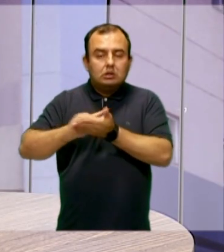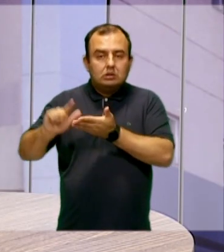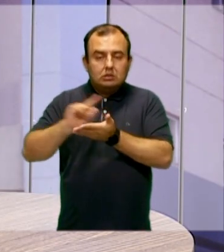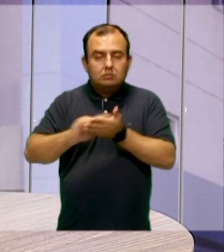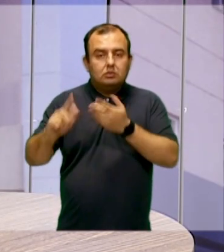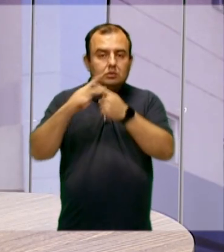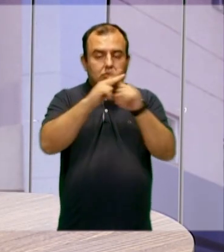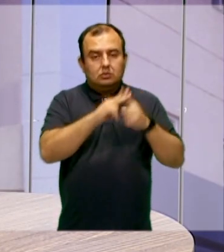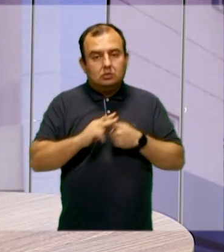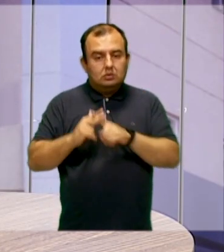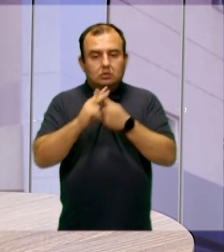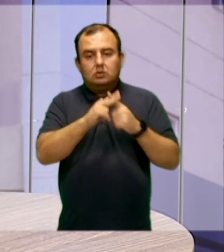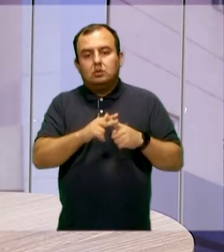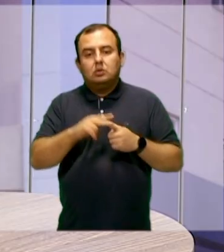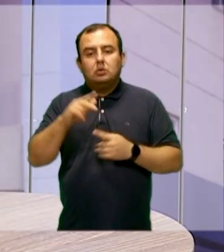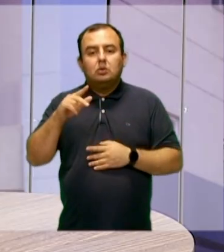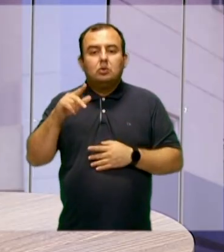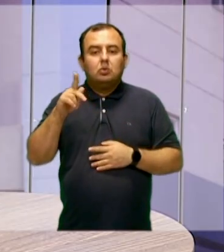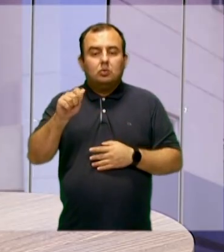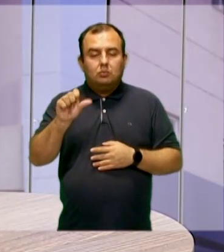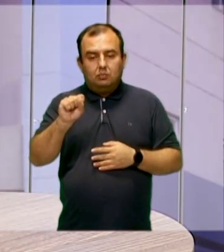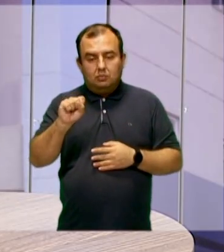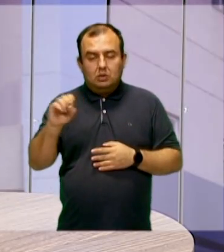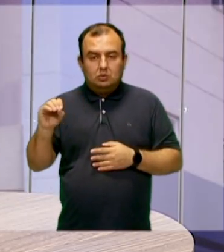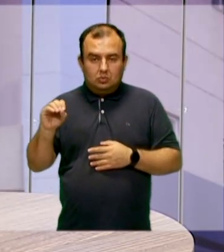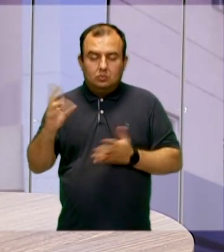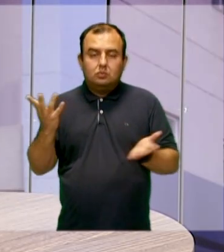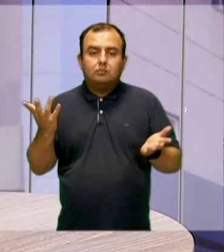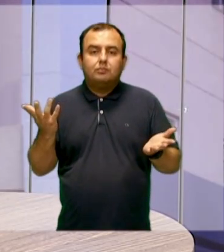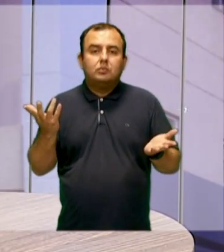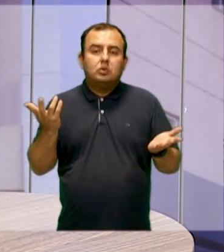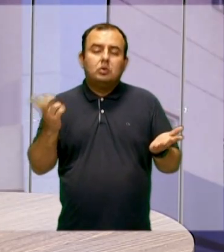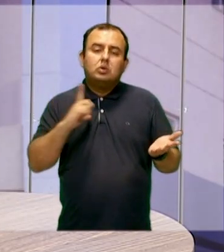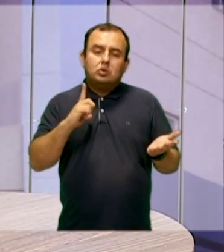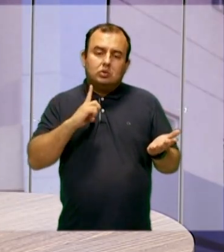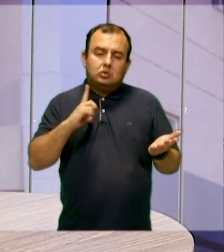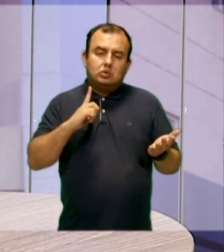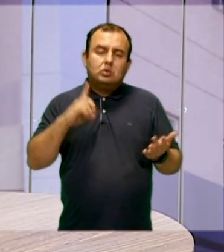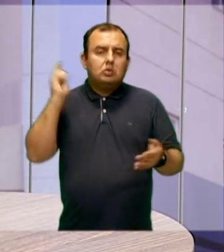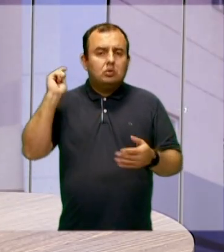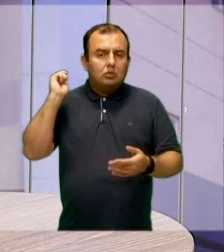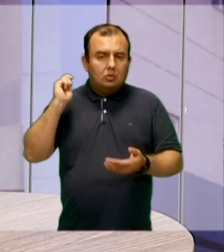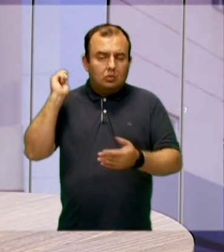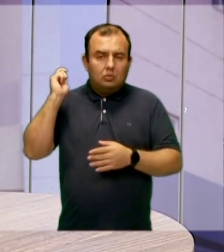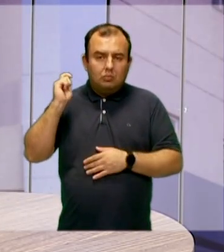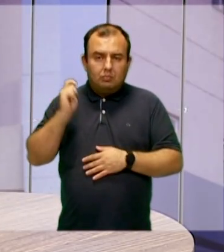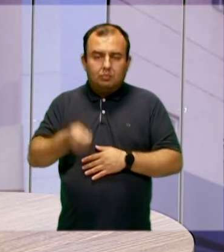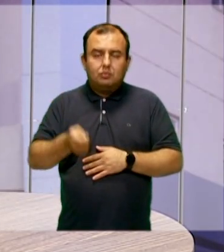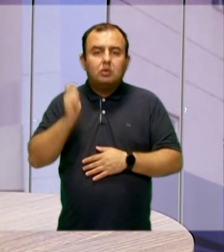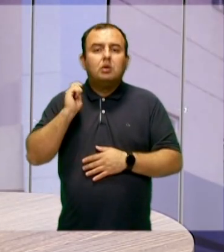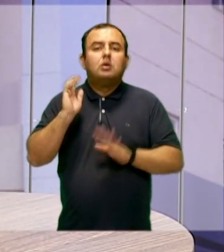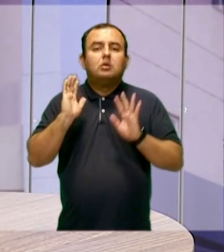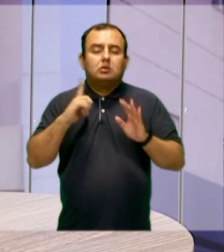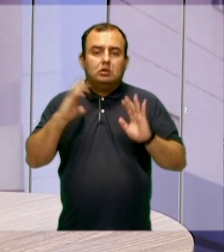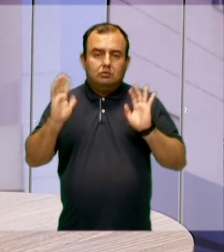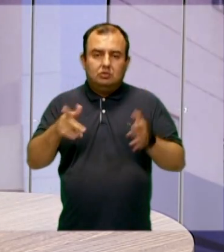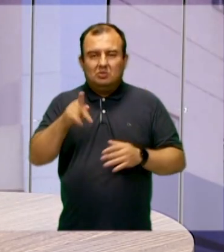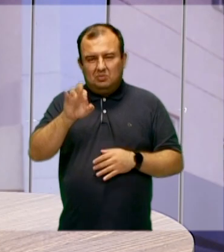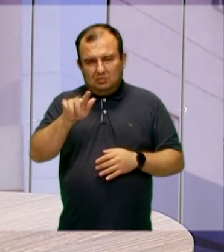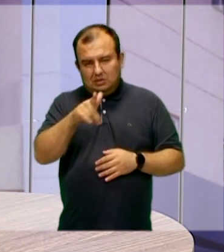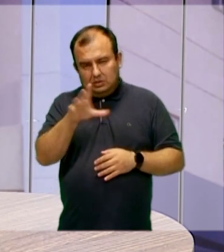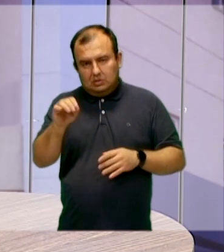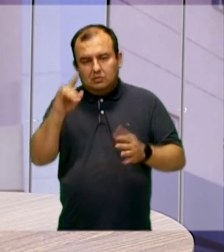Paço. A gente está fazendo essa licitação nesse momento, estamos em análise, já teve o pregão, já teve o edital, a gente está na fase de conferindo